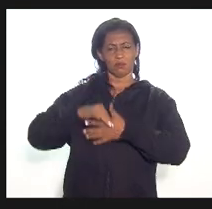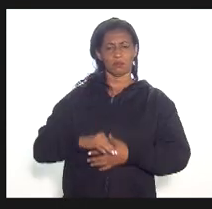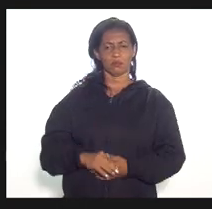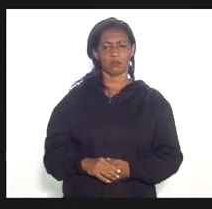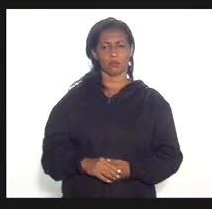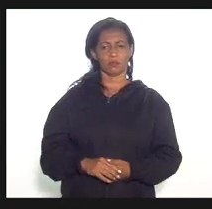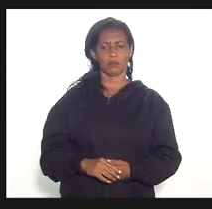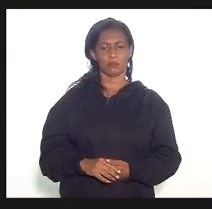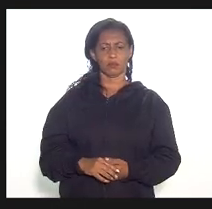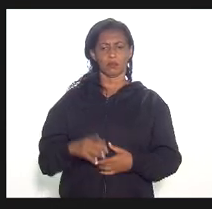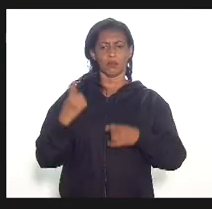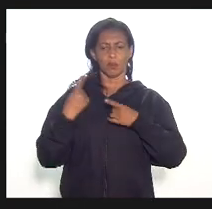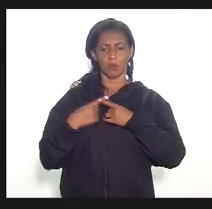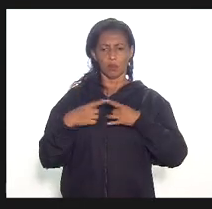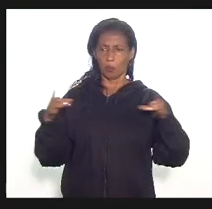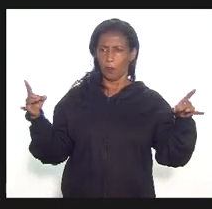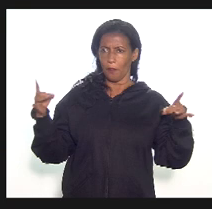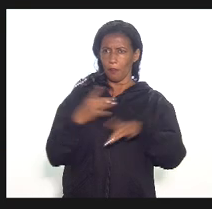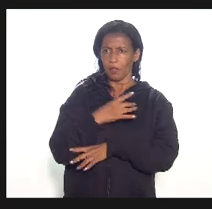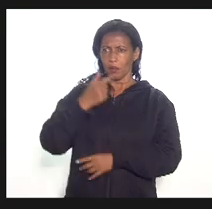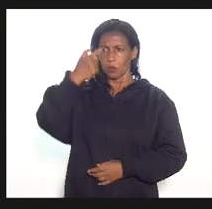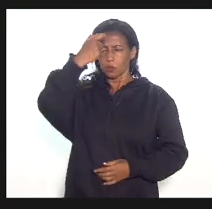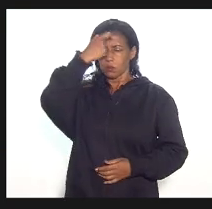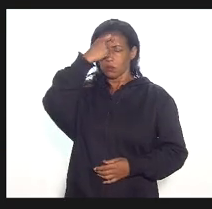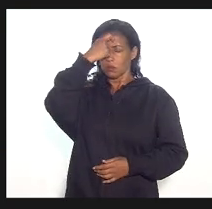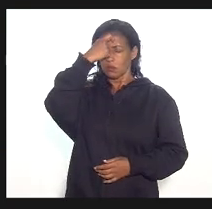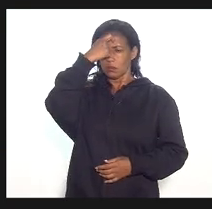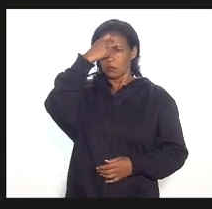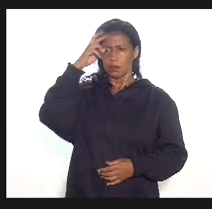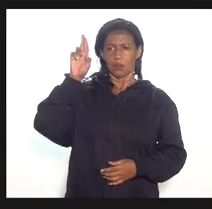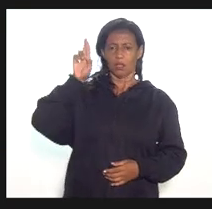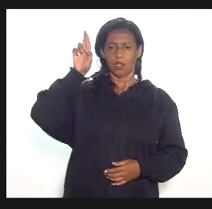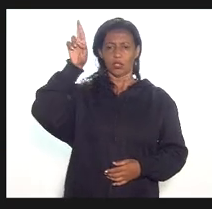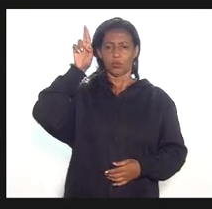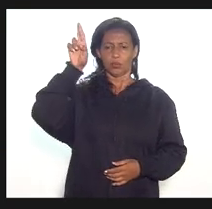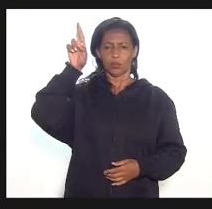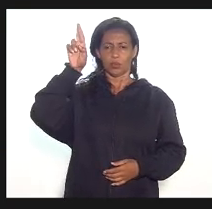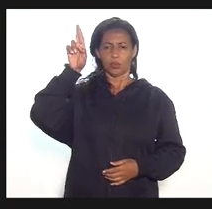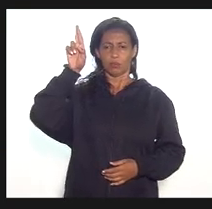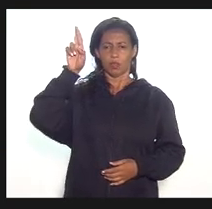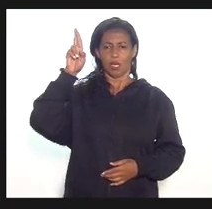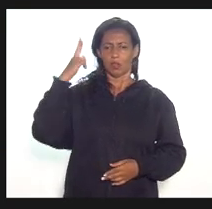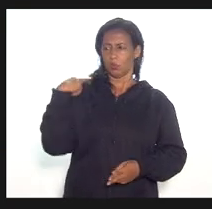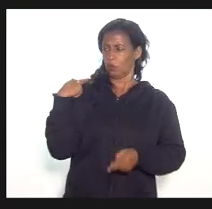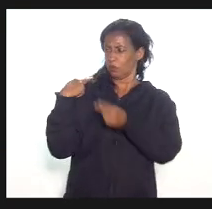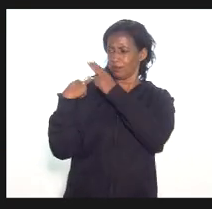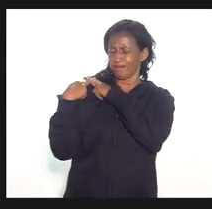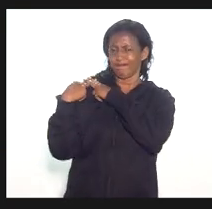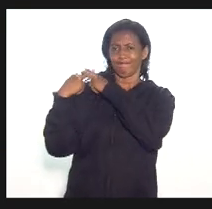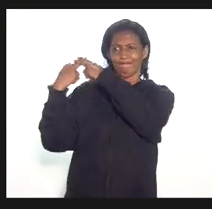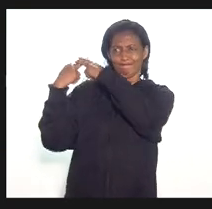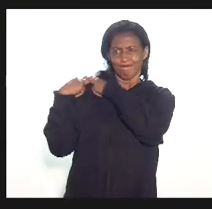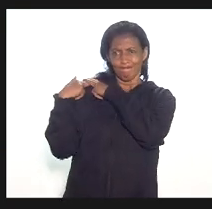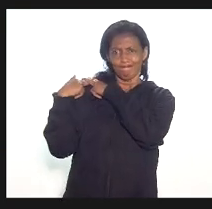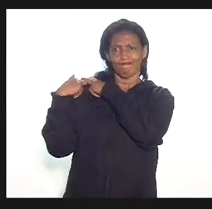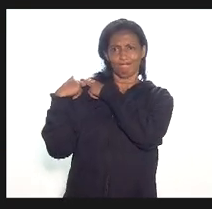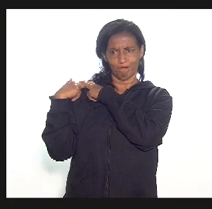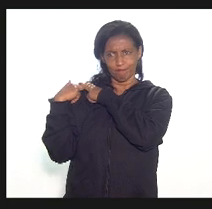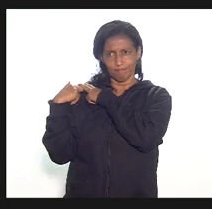porque eu tenho plena consciência da responsabilidade que pesa sobre os meus ombros